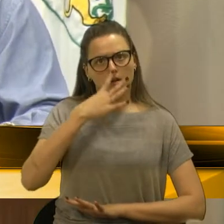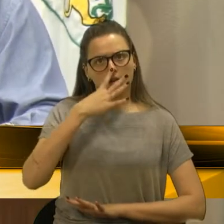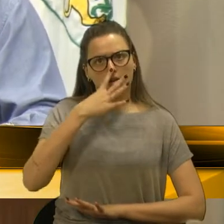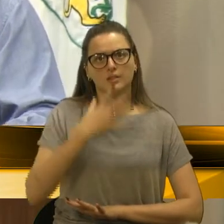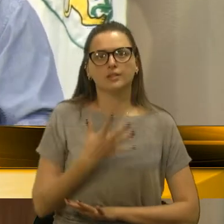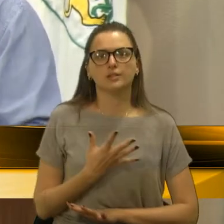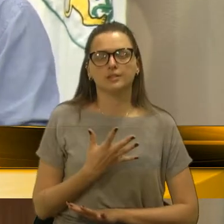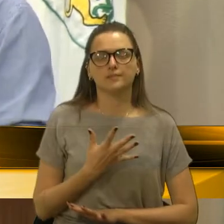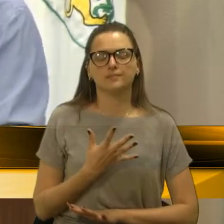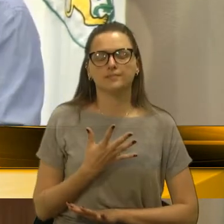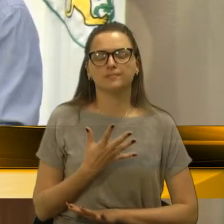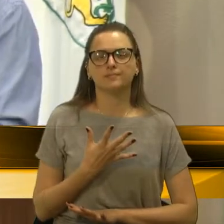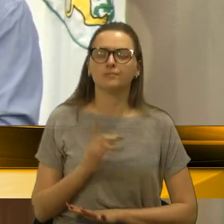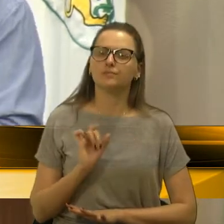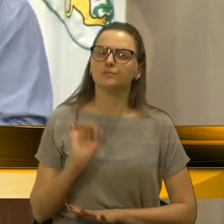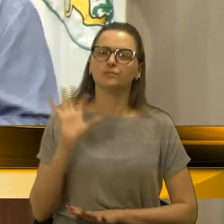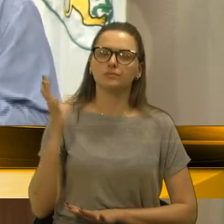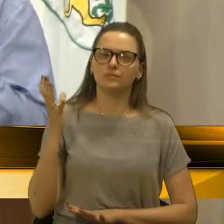especialmente,